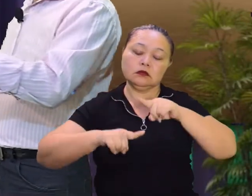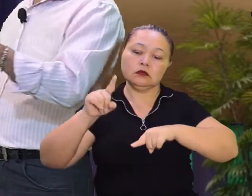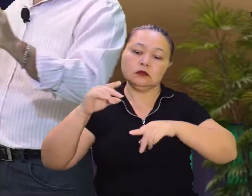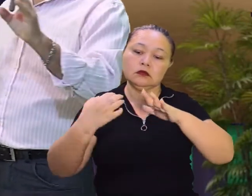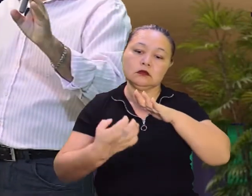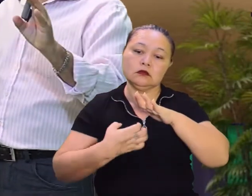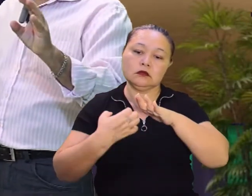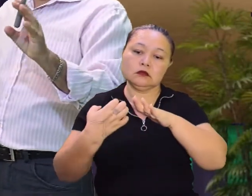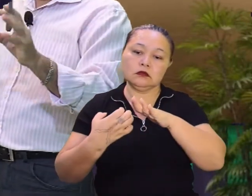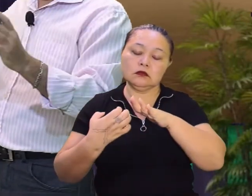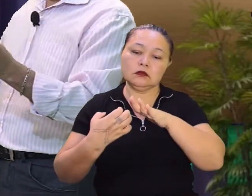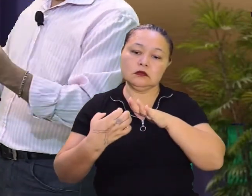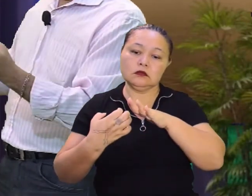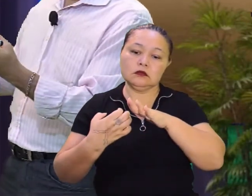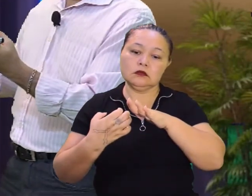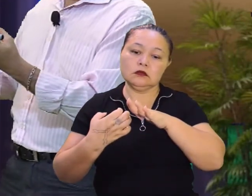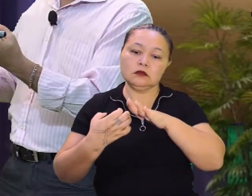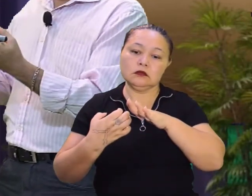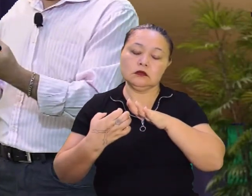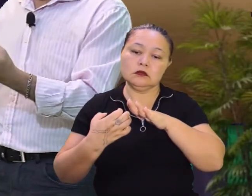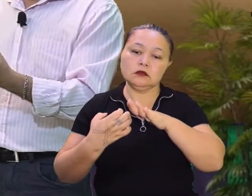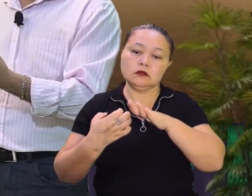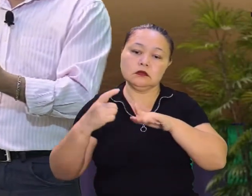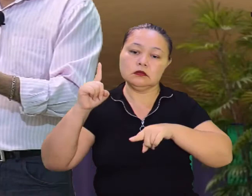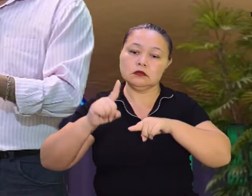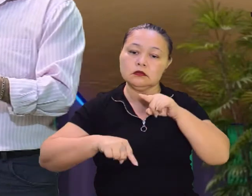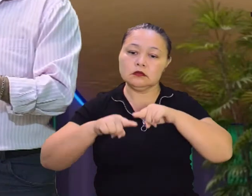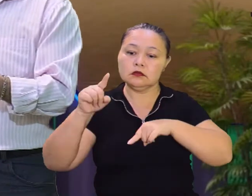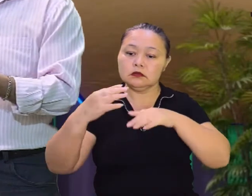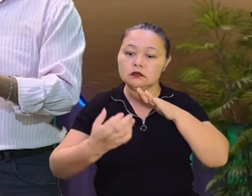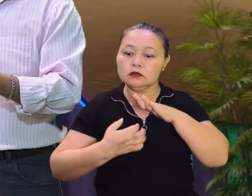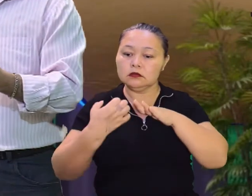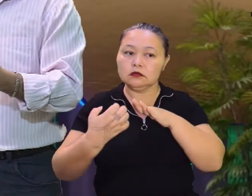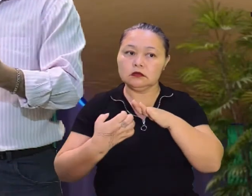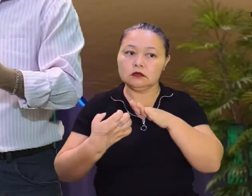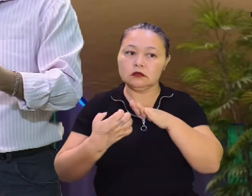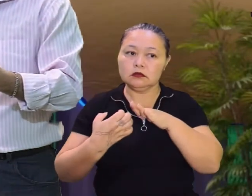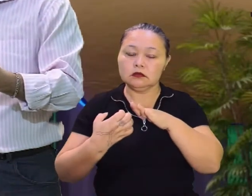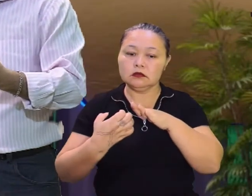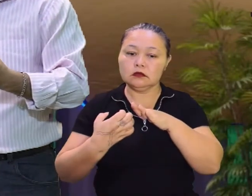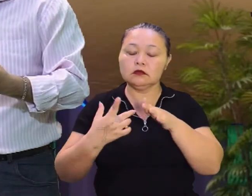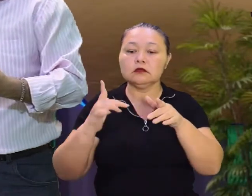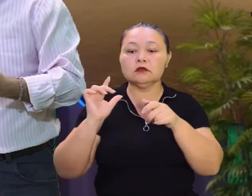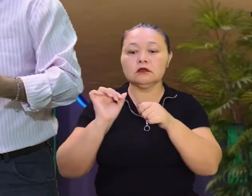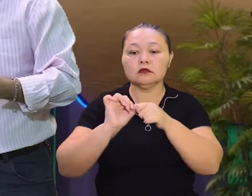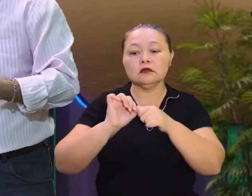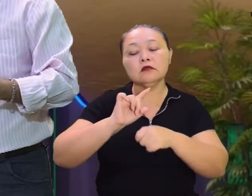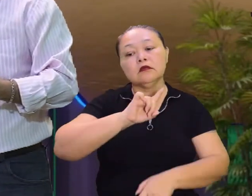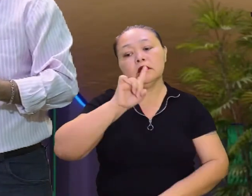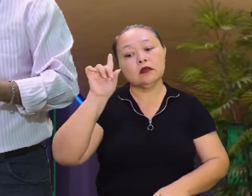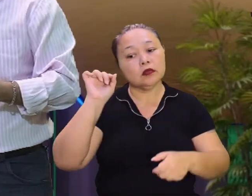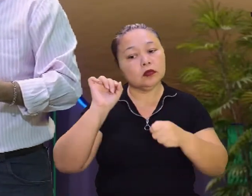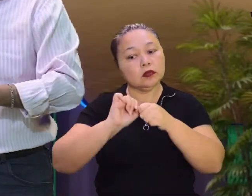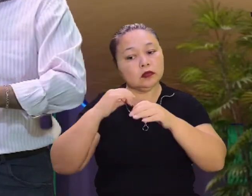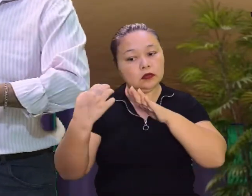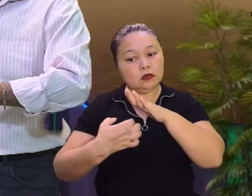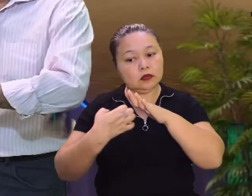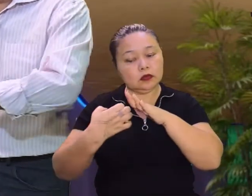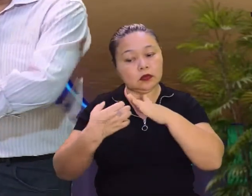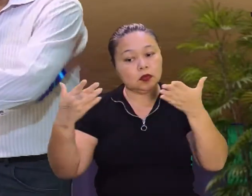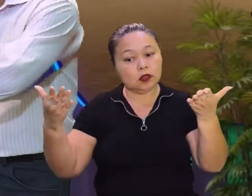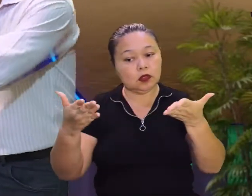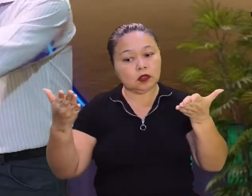industrial, olha só, galera, produção industrial, ou seja, um produto que está sendo feito numa indústria,